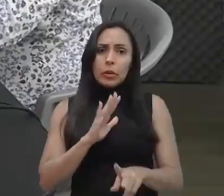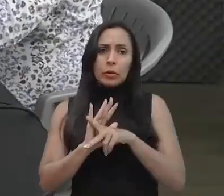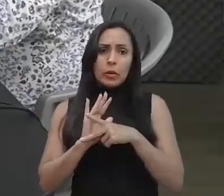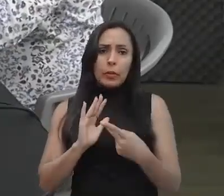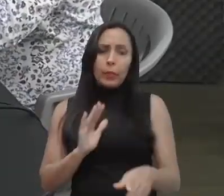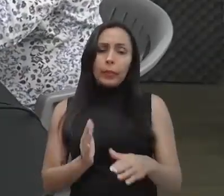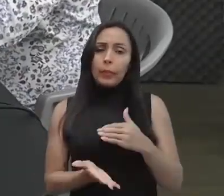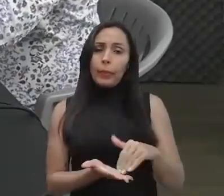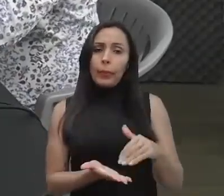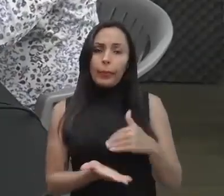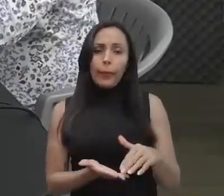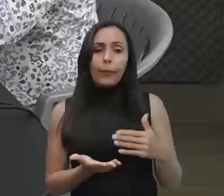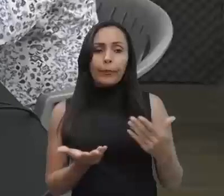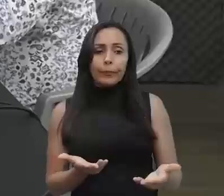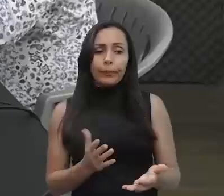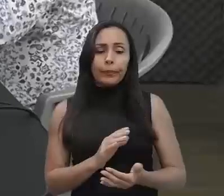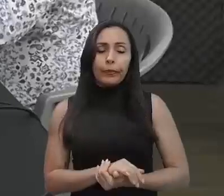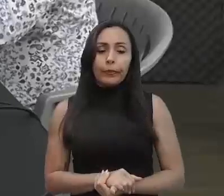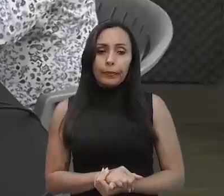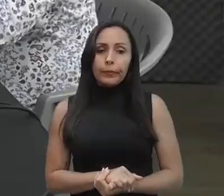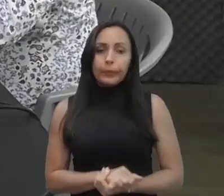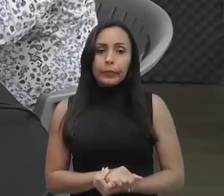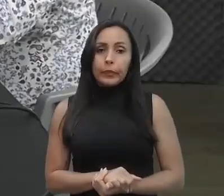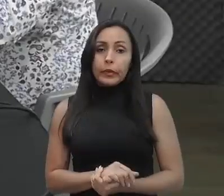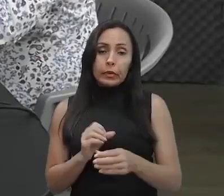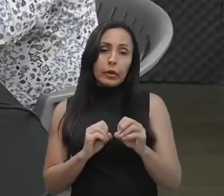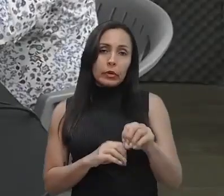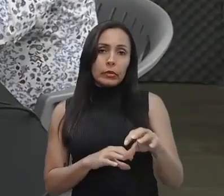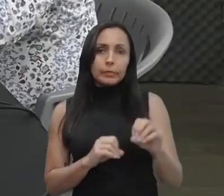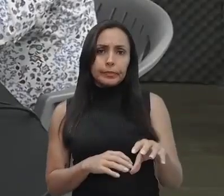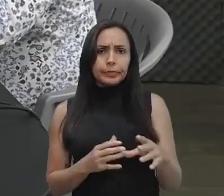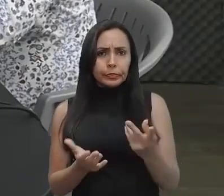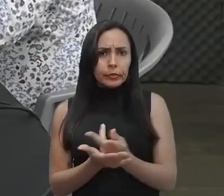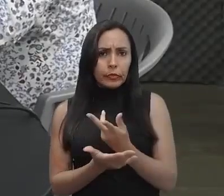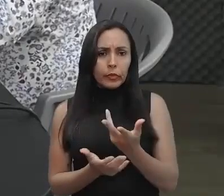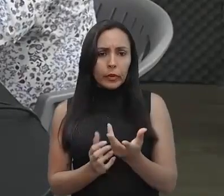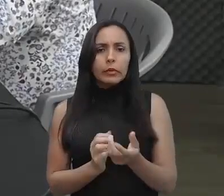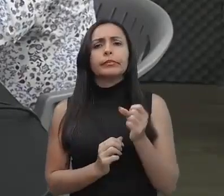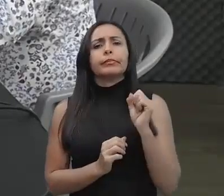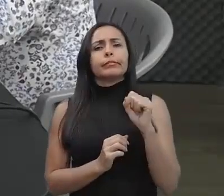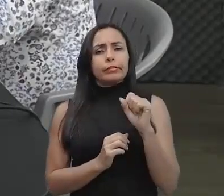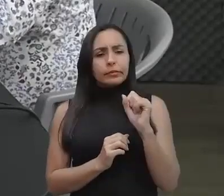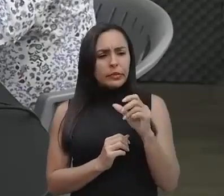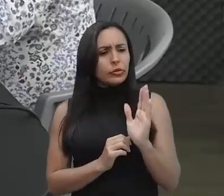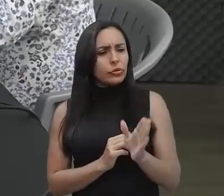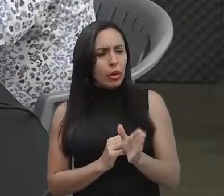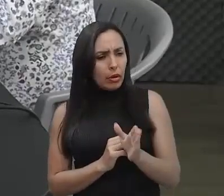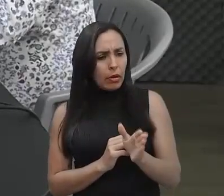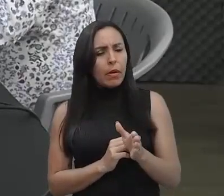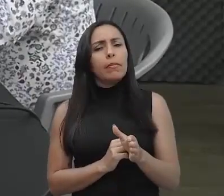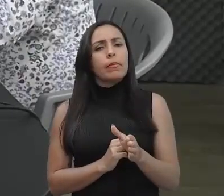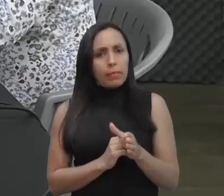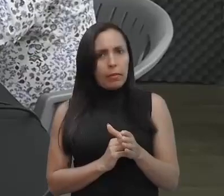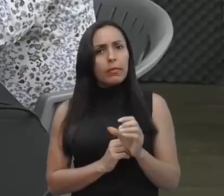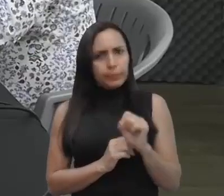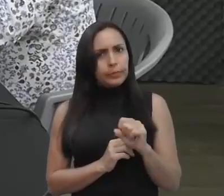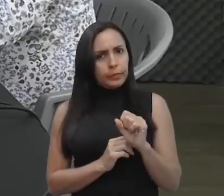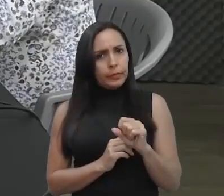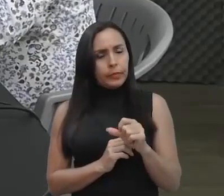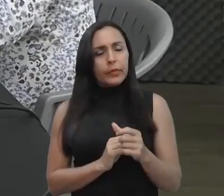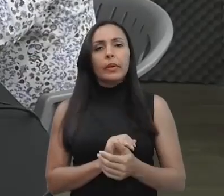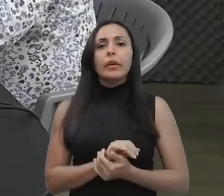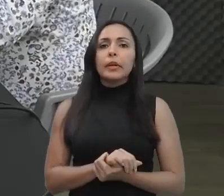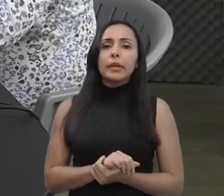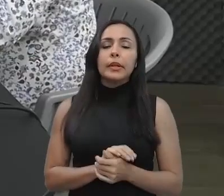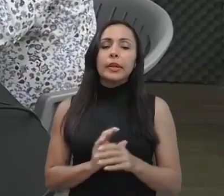fazer uma fake News e da educação isso acontece isso já aconteceu já aconteceu eh e a